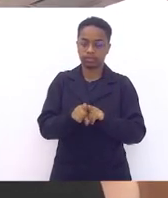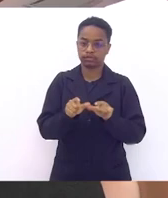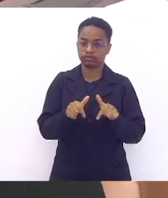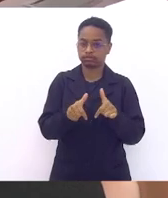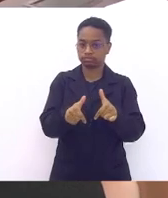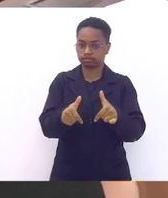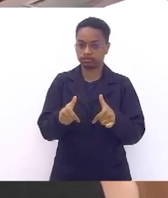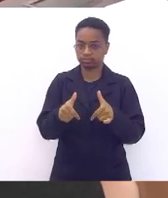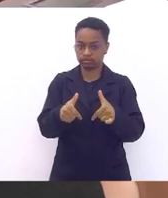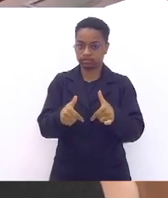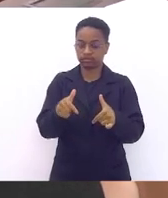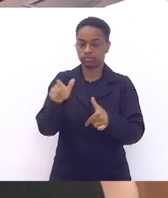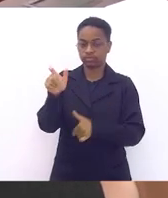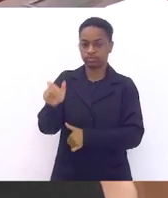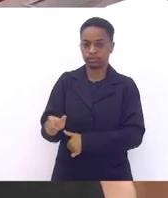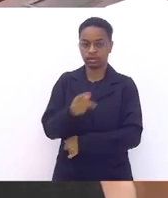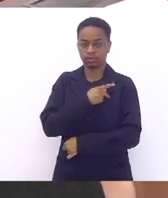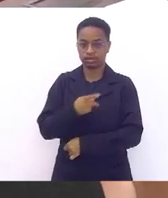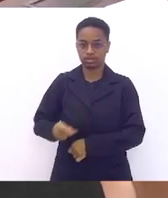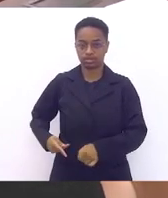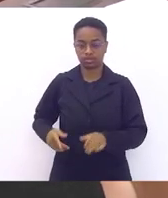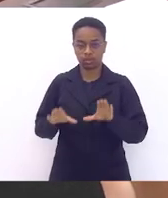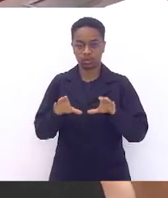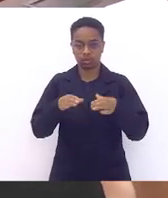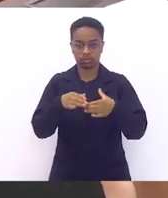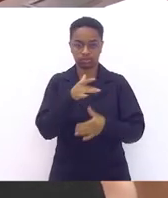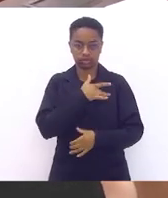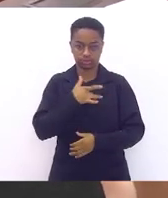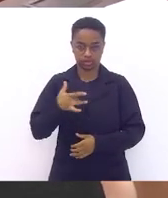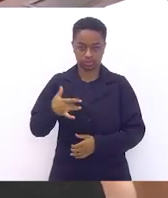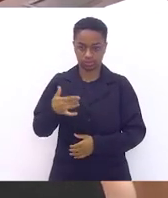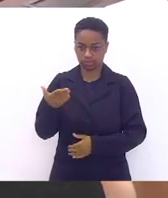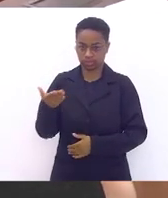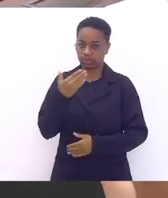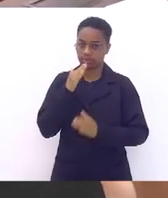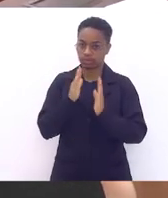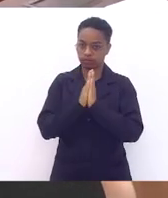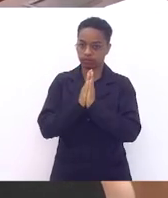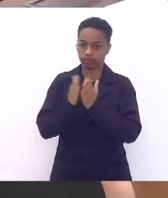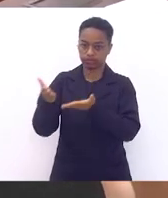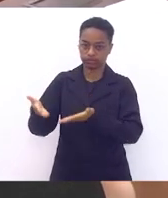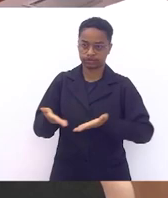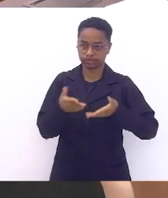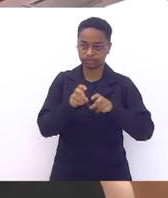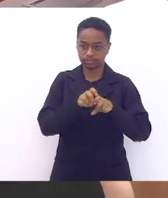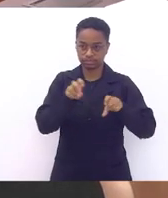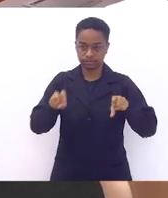atuação como presidente da Comissão de Saúde. Doutor Tiago, por favor, ao meu lado.